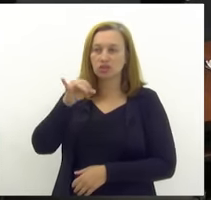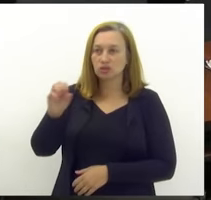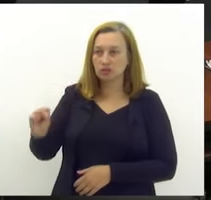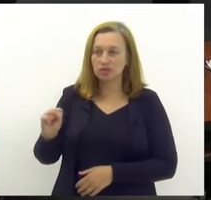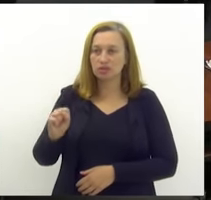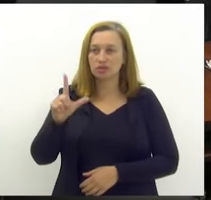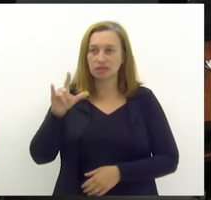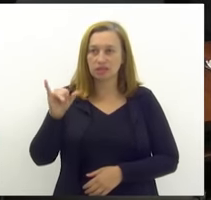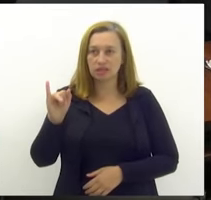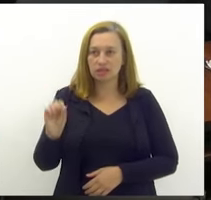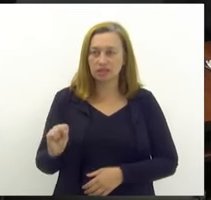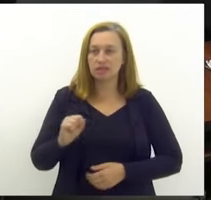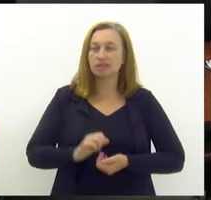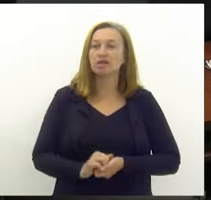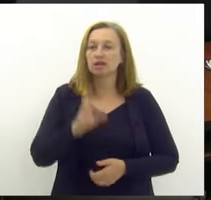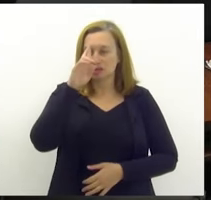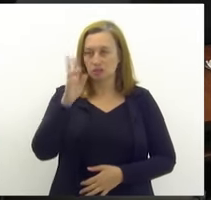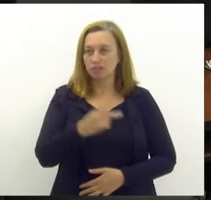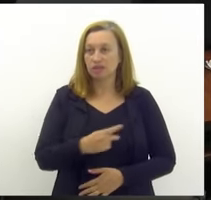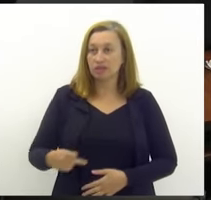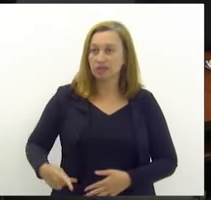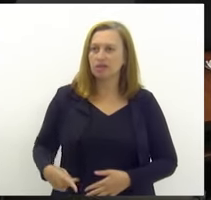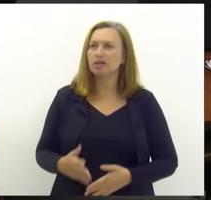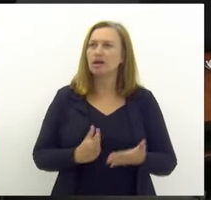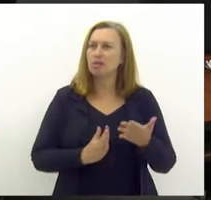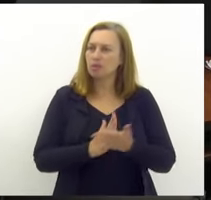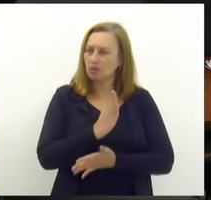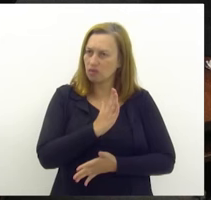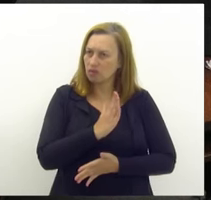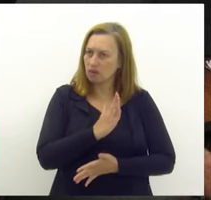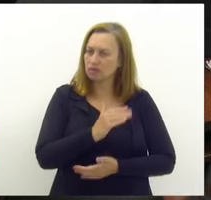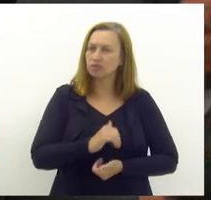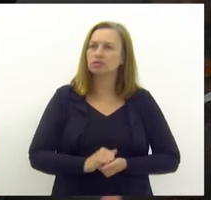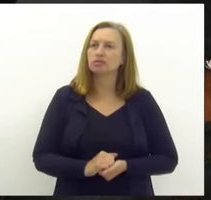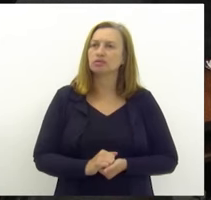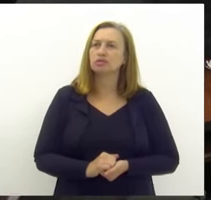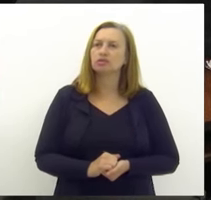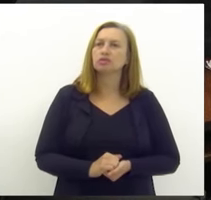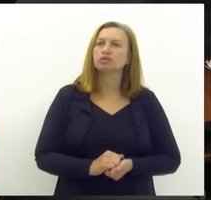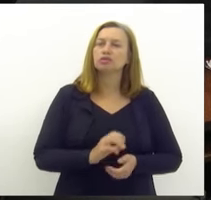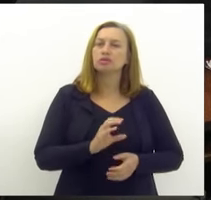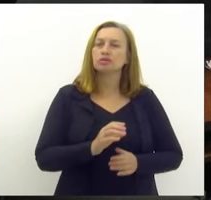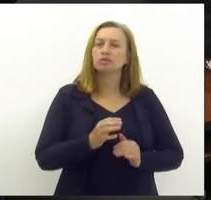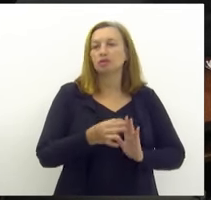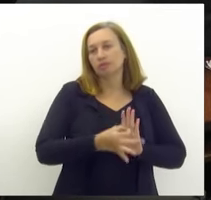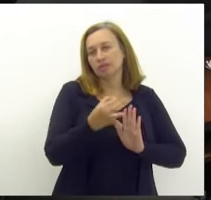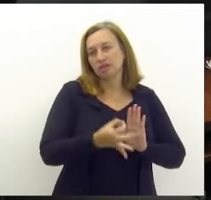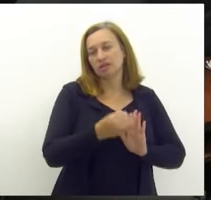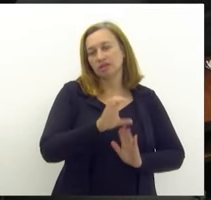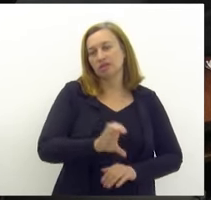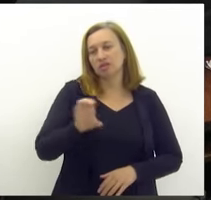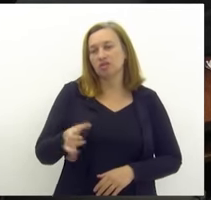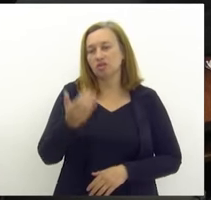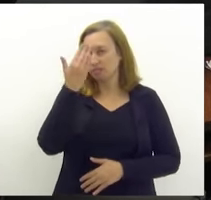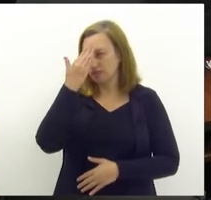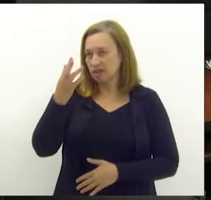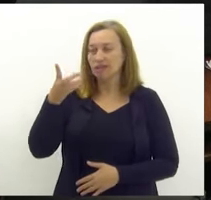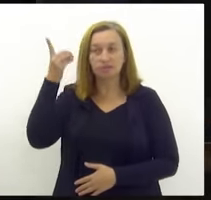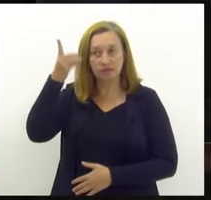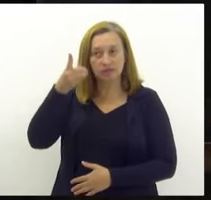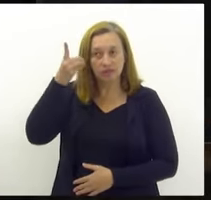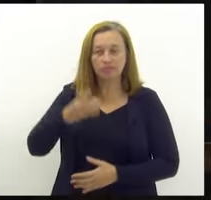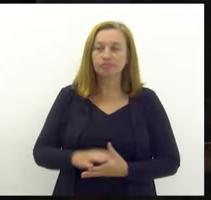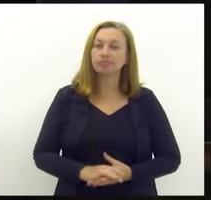Lins Presidente favorável com o parecer da ccj Muito obrigado Deputado